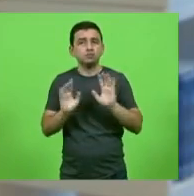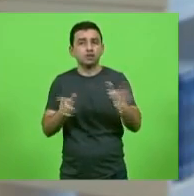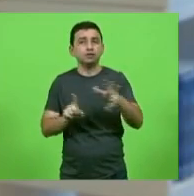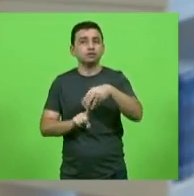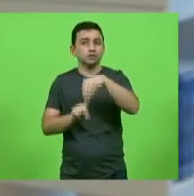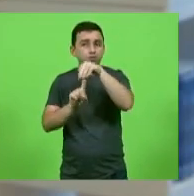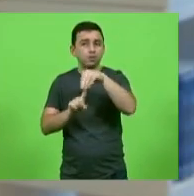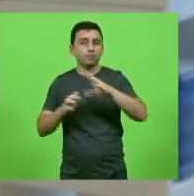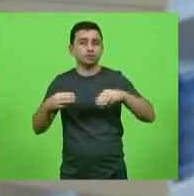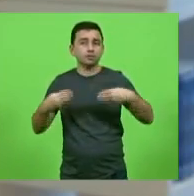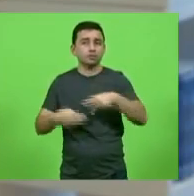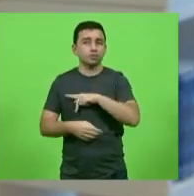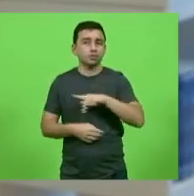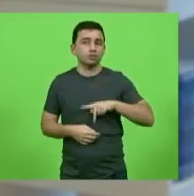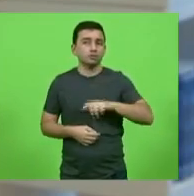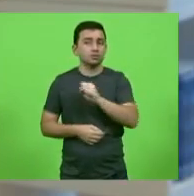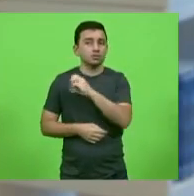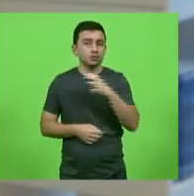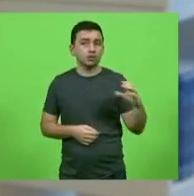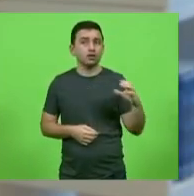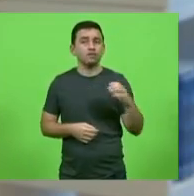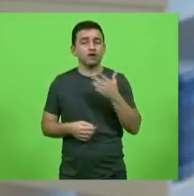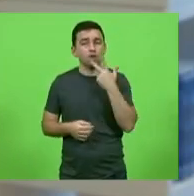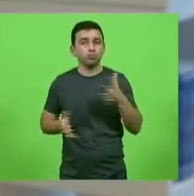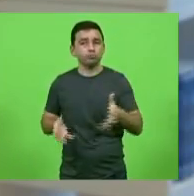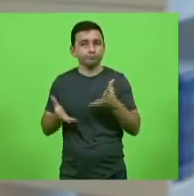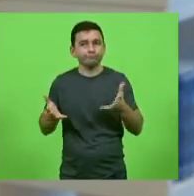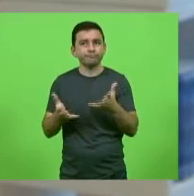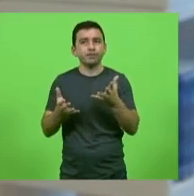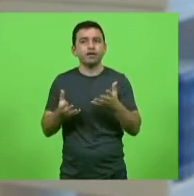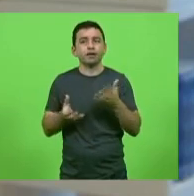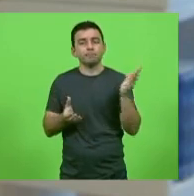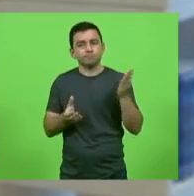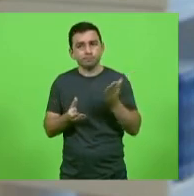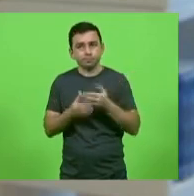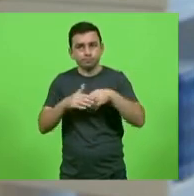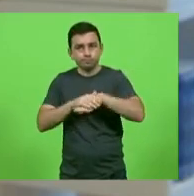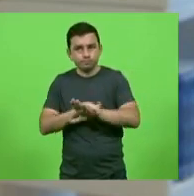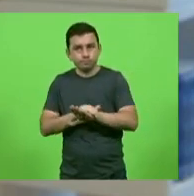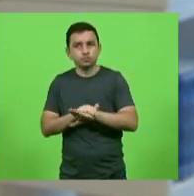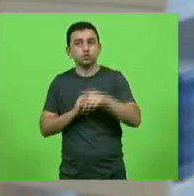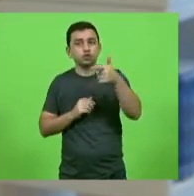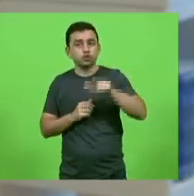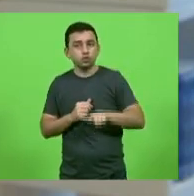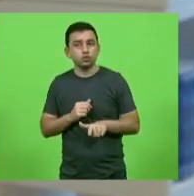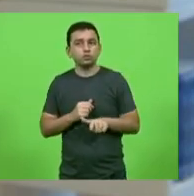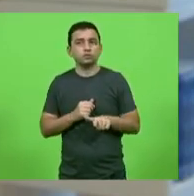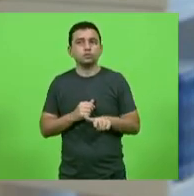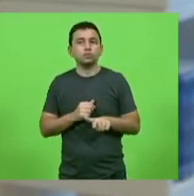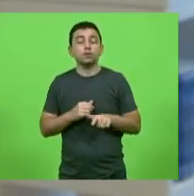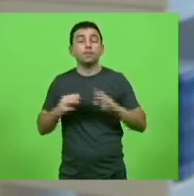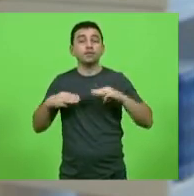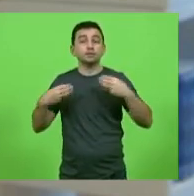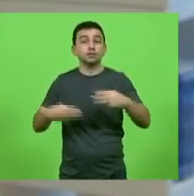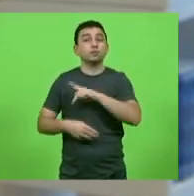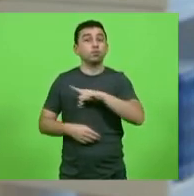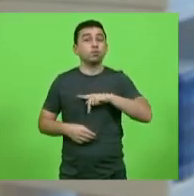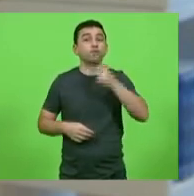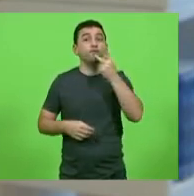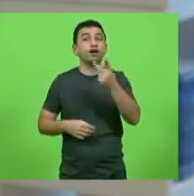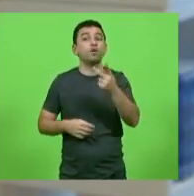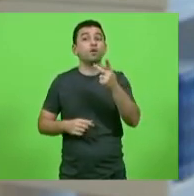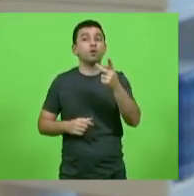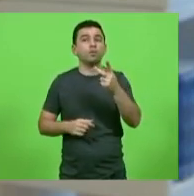Ministério Público do Estado de Santa Catarina na promoção de arquivamento, abro aspas novamente, o que diz o Ministério Público, não